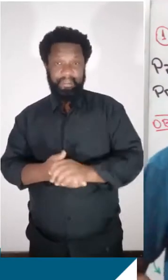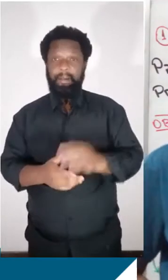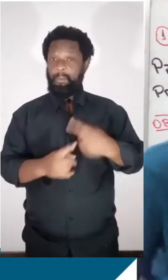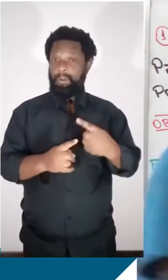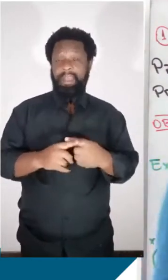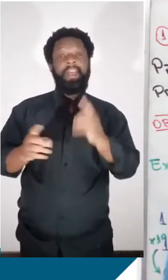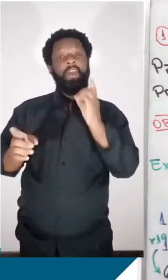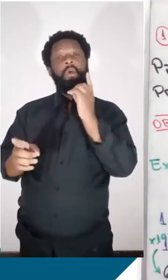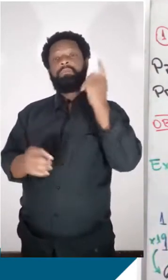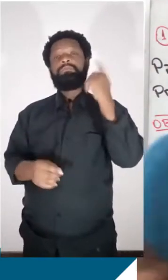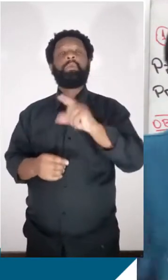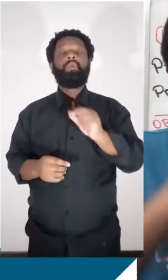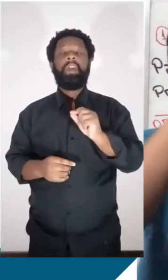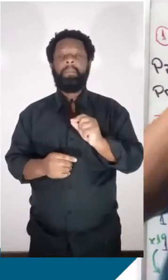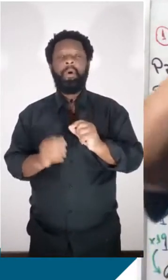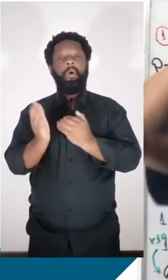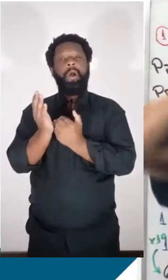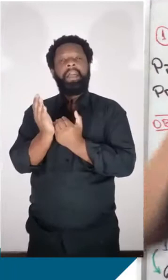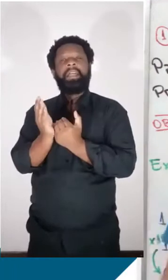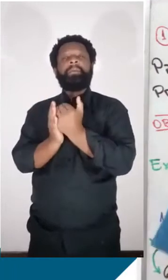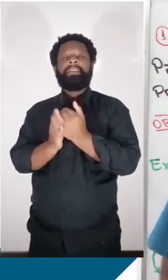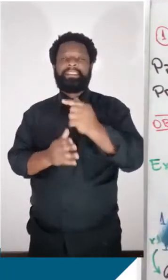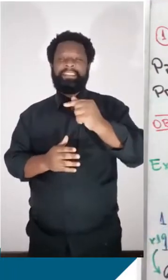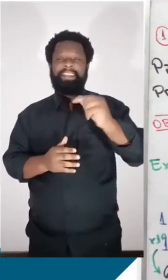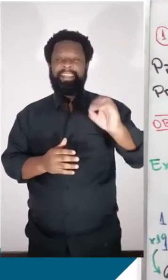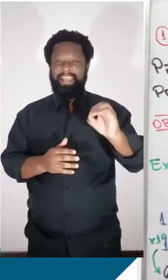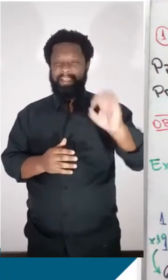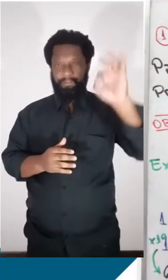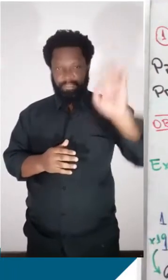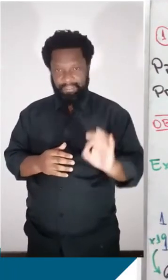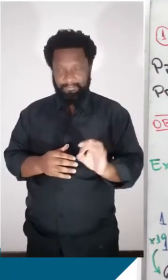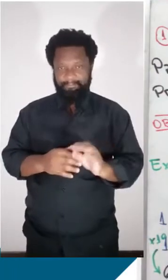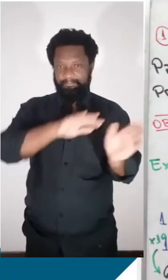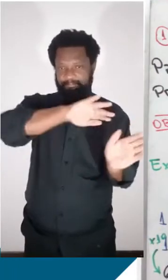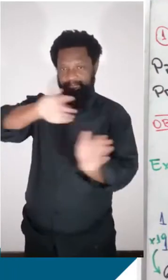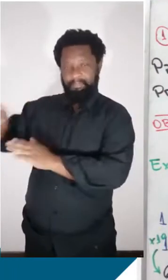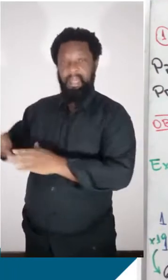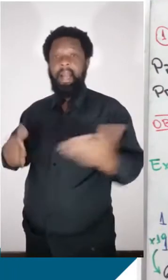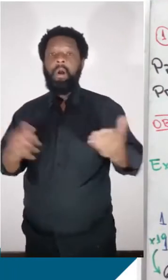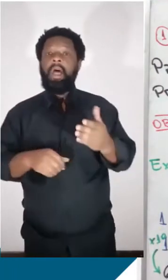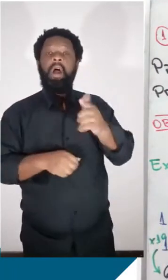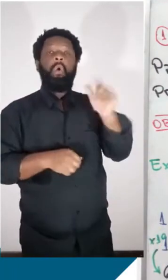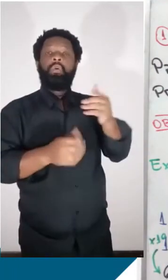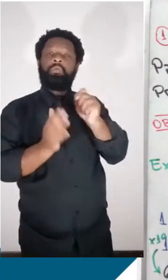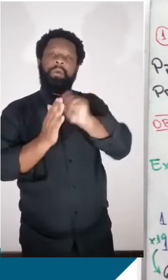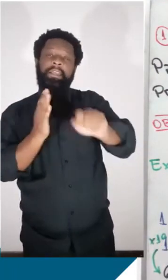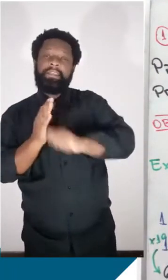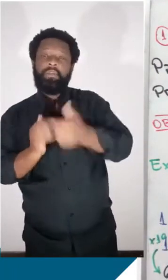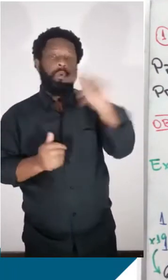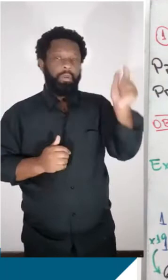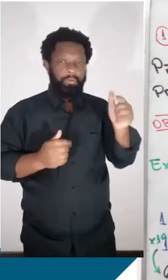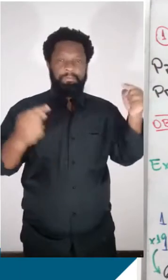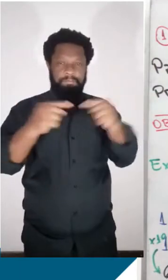resposta, porque aqui eu considerei meu rendimento de 70%. Tá, tudo bem. Vou fazer um outro exercício para a gente aplicar isso de